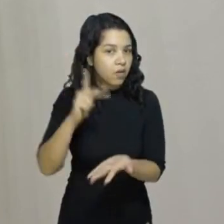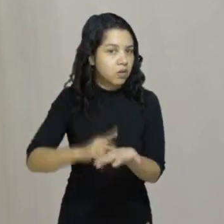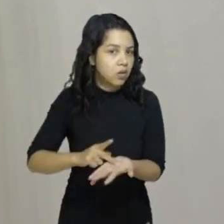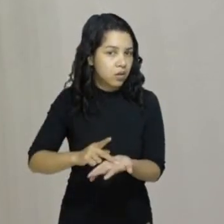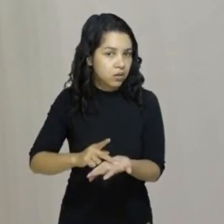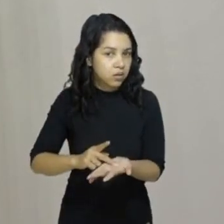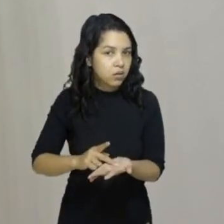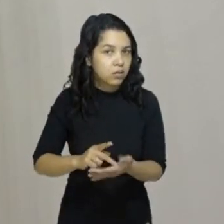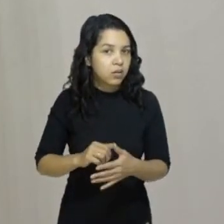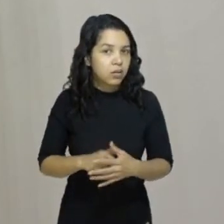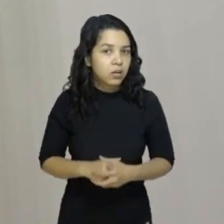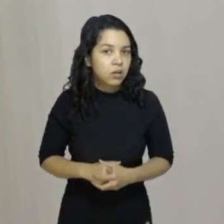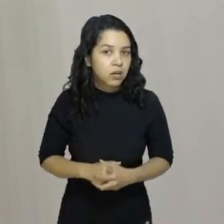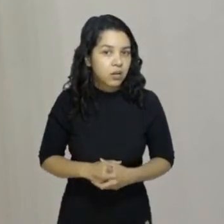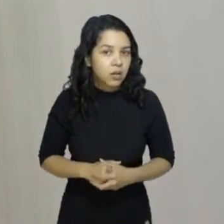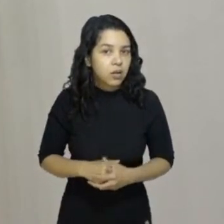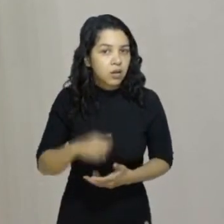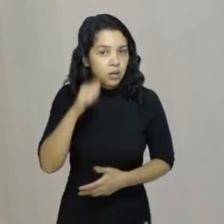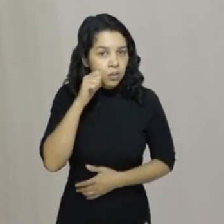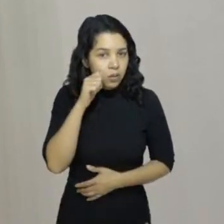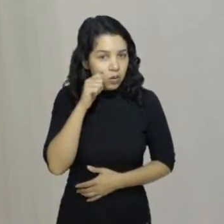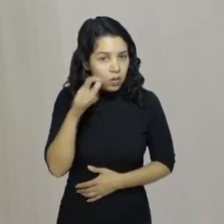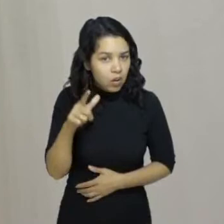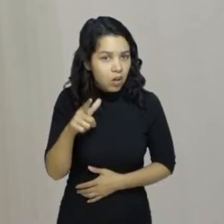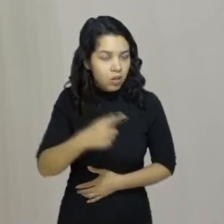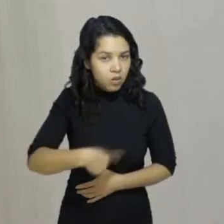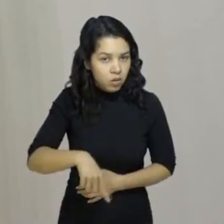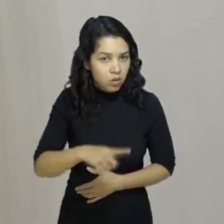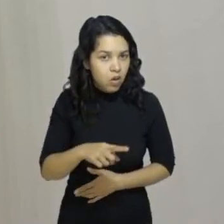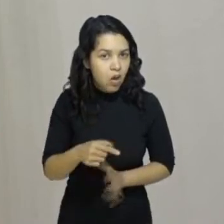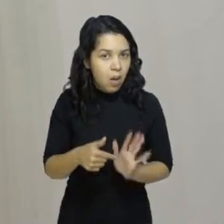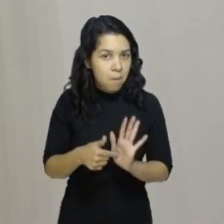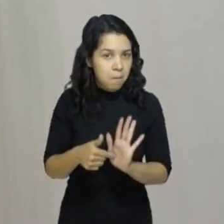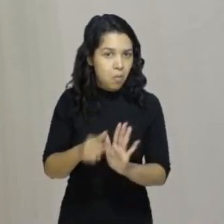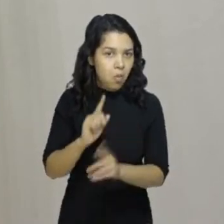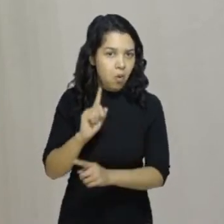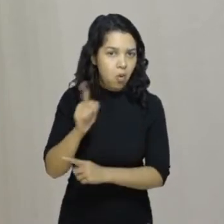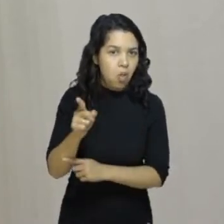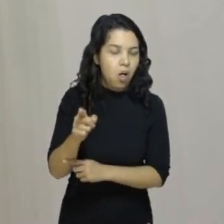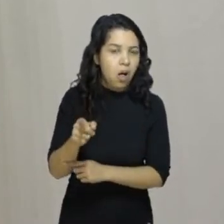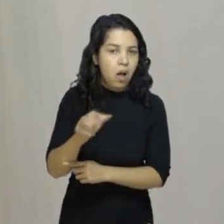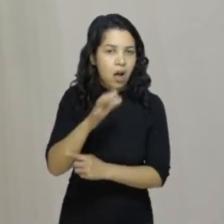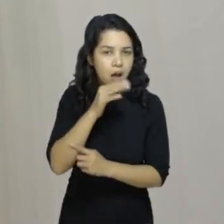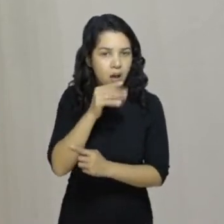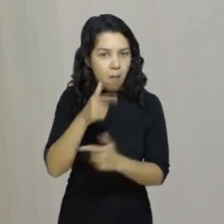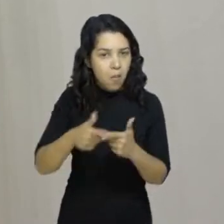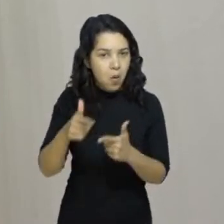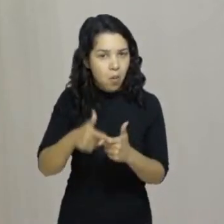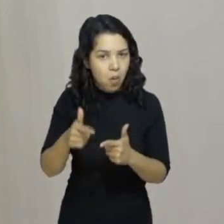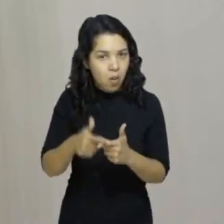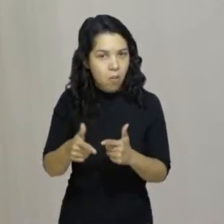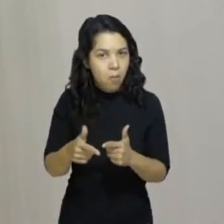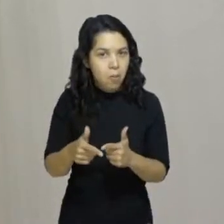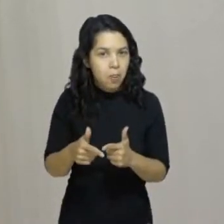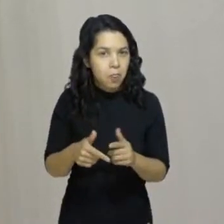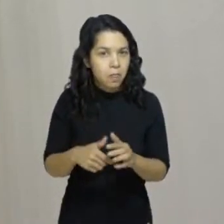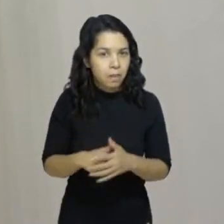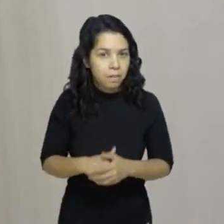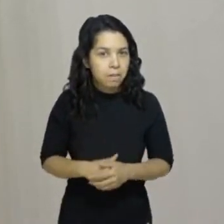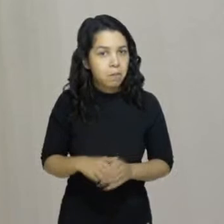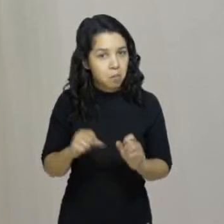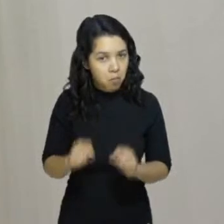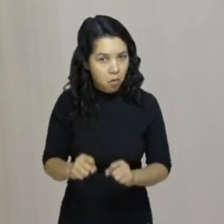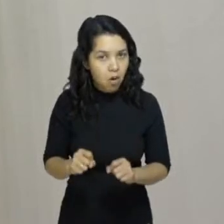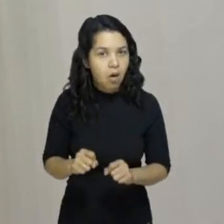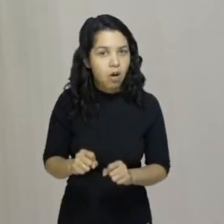vou na esteira do deputado Lunelli não não podemos apontar o dedo para casan por esse problema para o problema que apontou a gente pode apontar